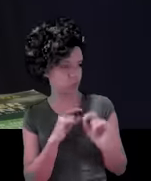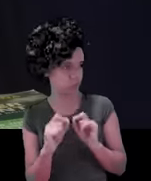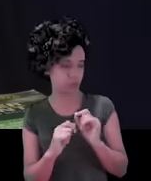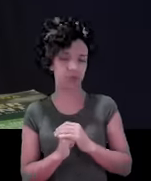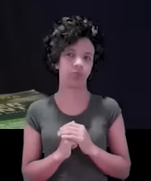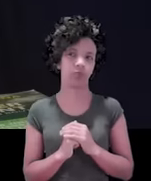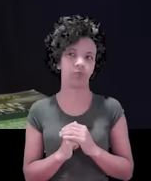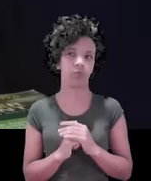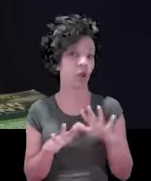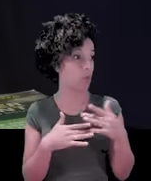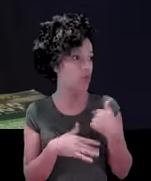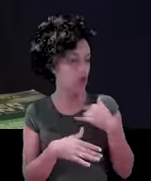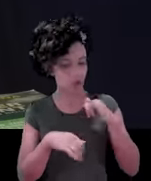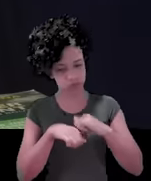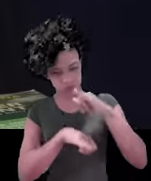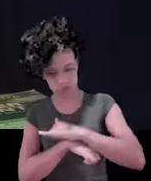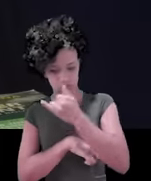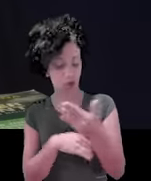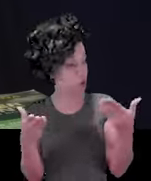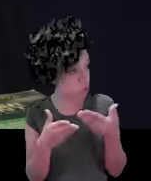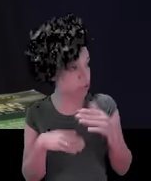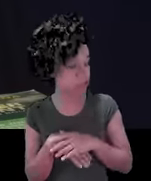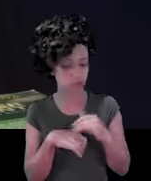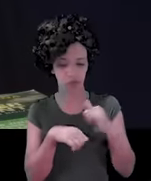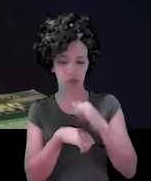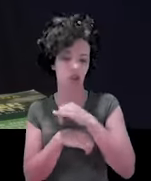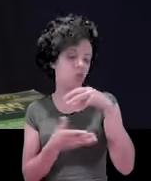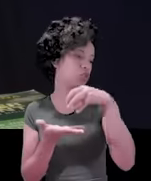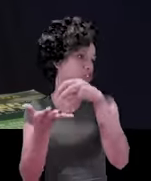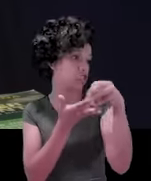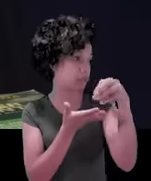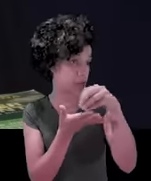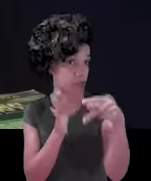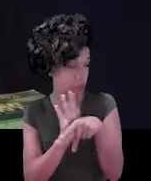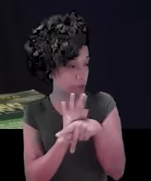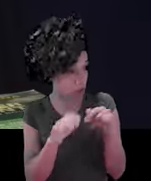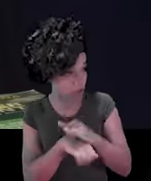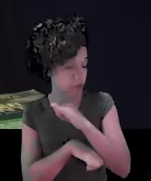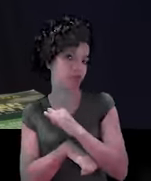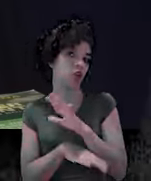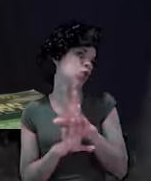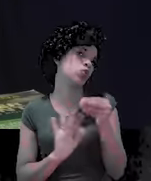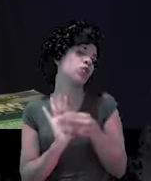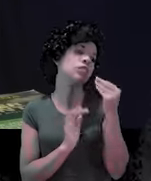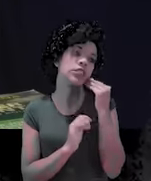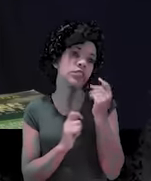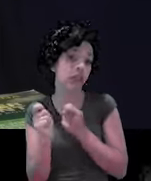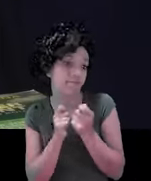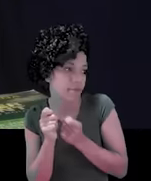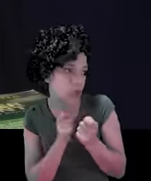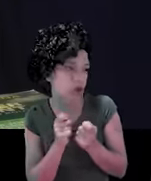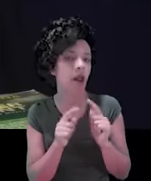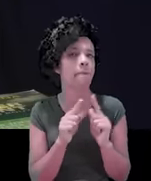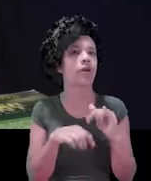muito nosso cair hoje em dia a gente voa muito além do GPS do avião na Viação tudo a gente tenta fazer com